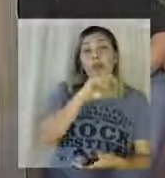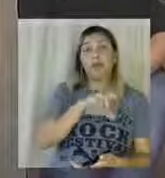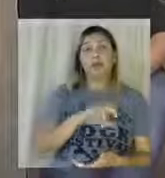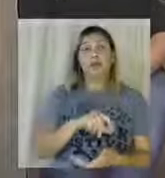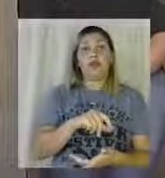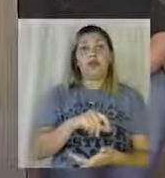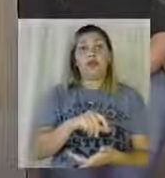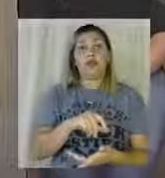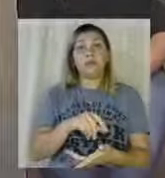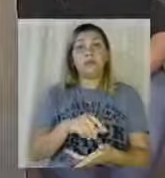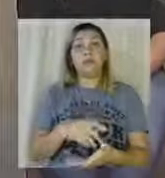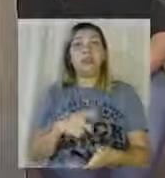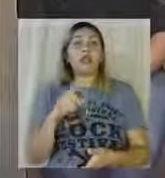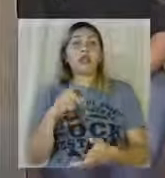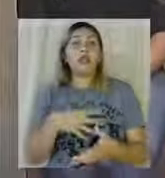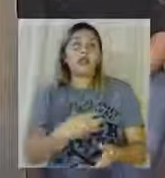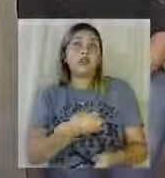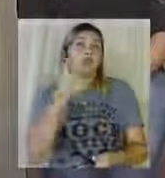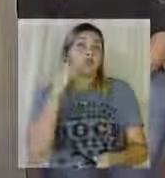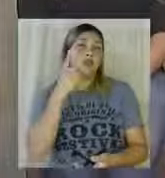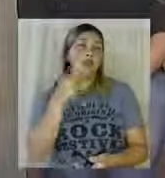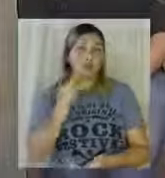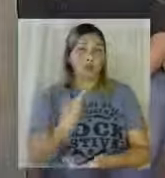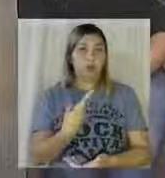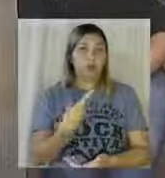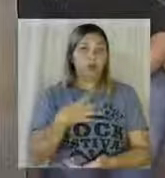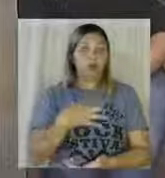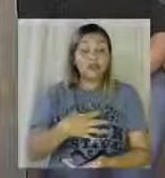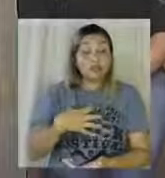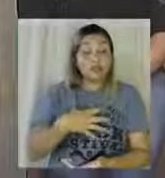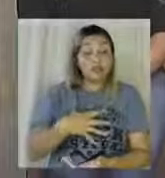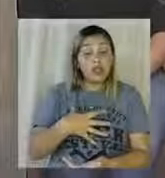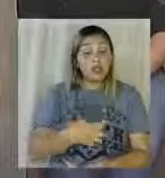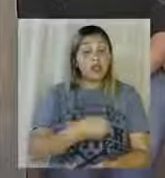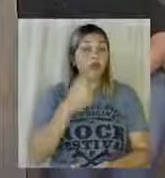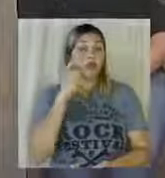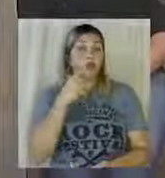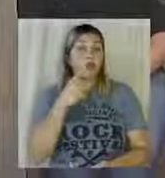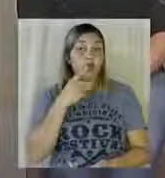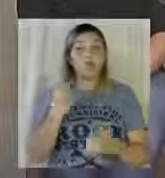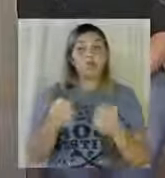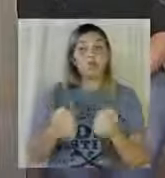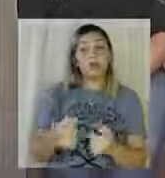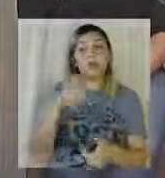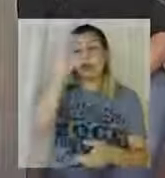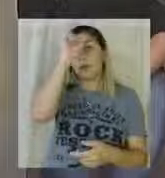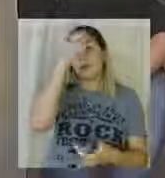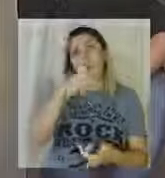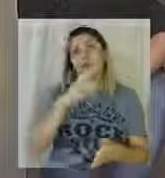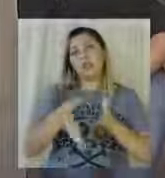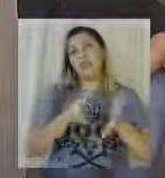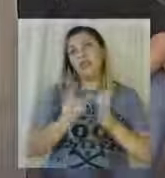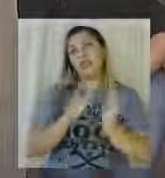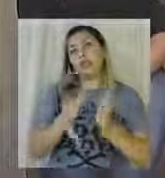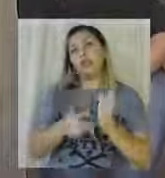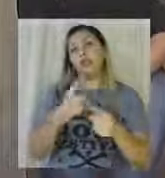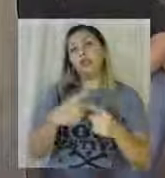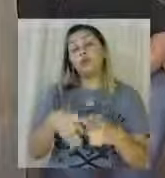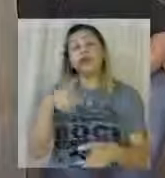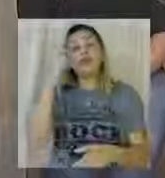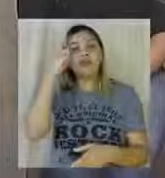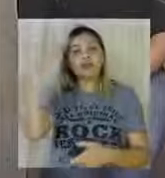estude, sinta que o filho é surdo e que precisa aprender Libras porque ele é inteligente,